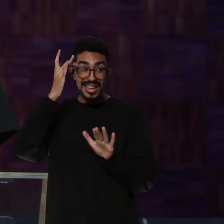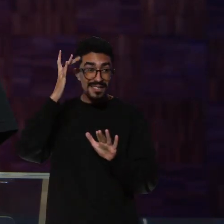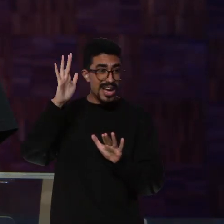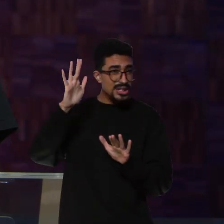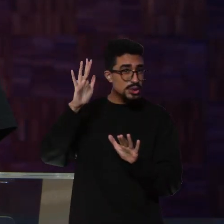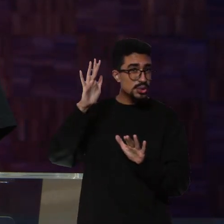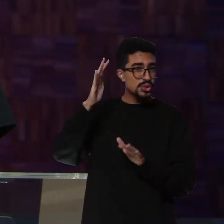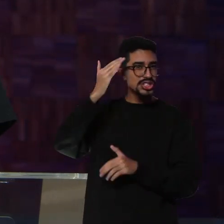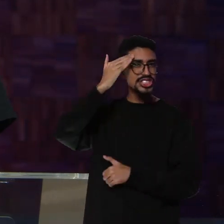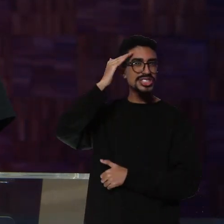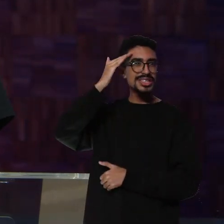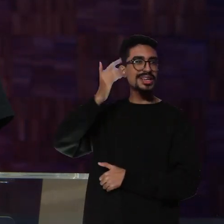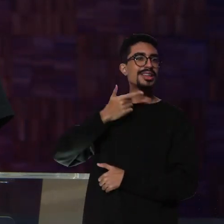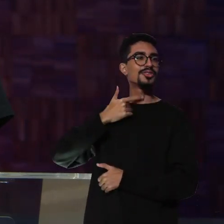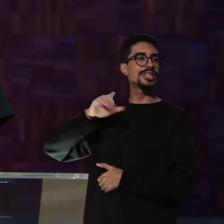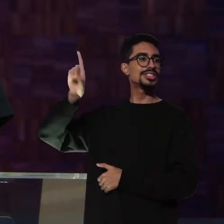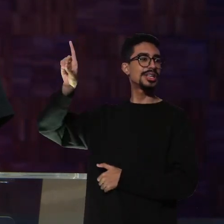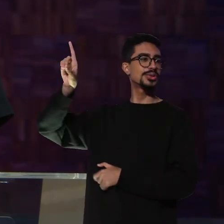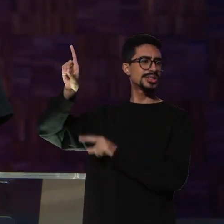mesmo.